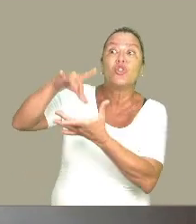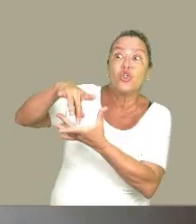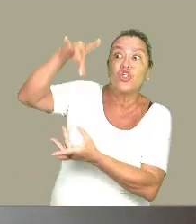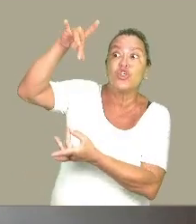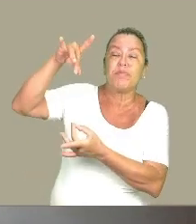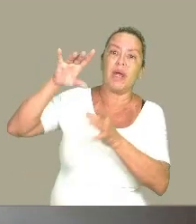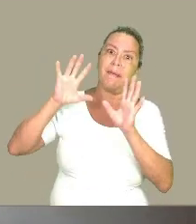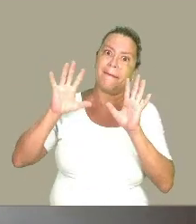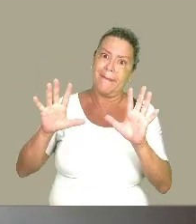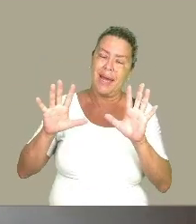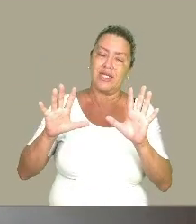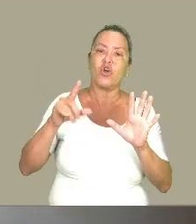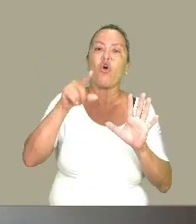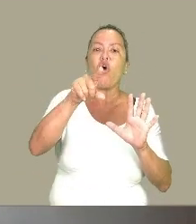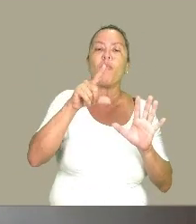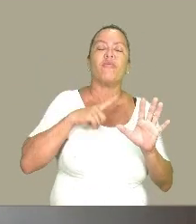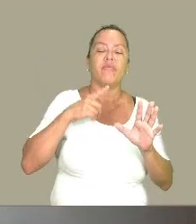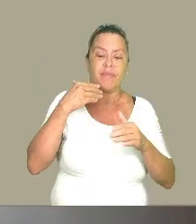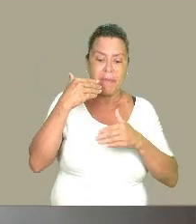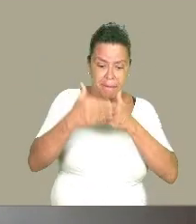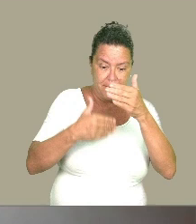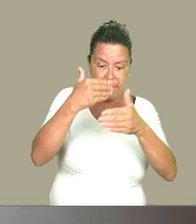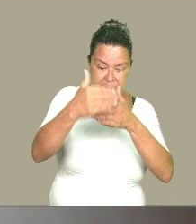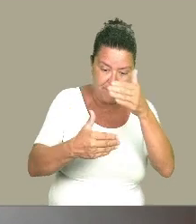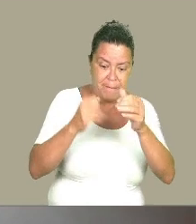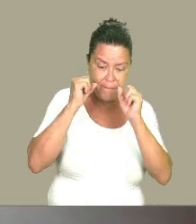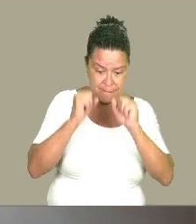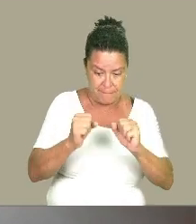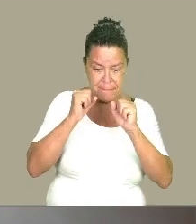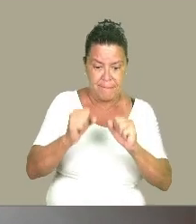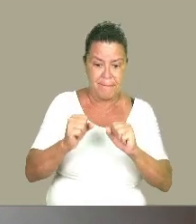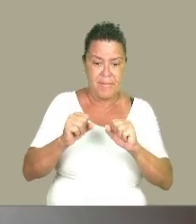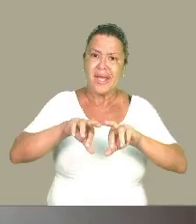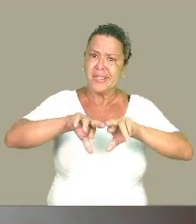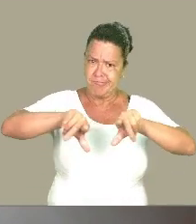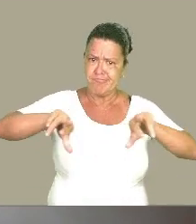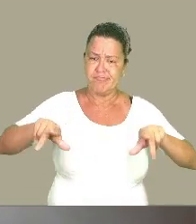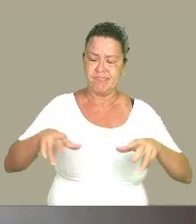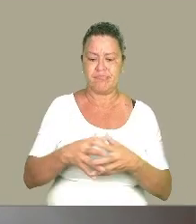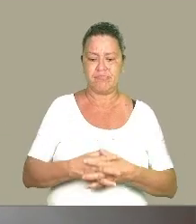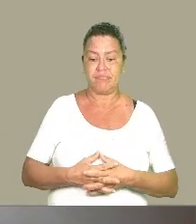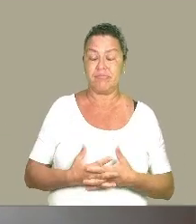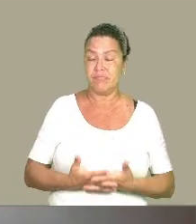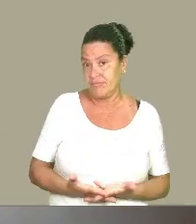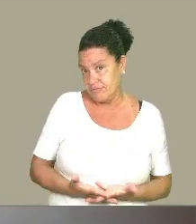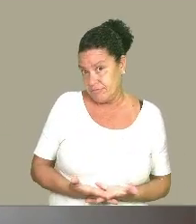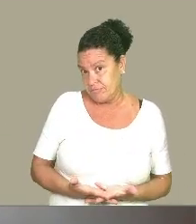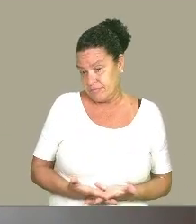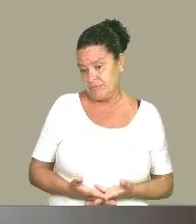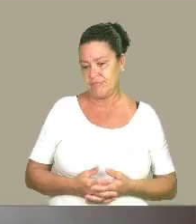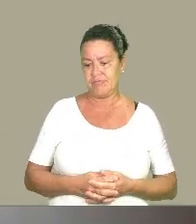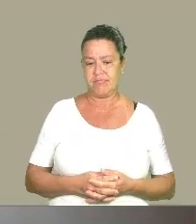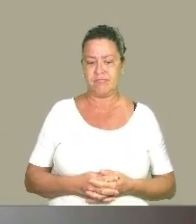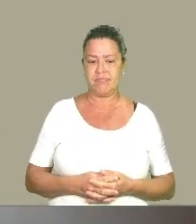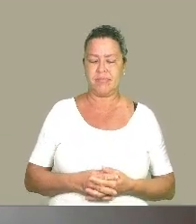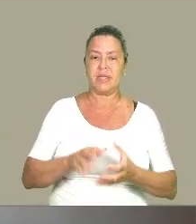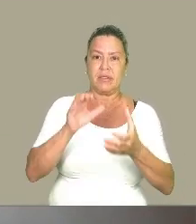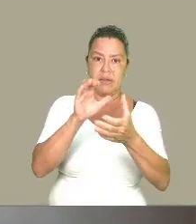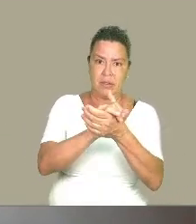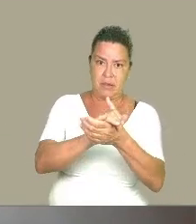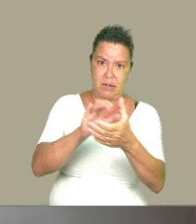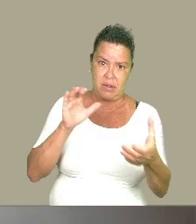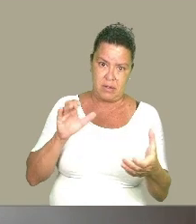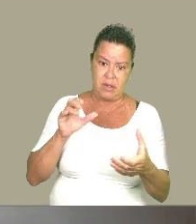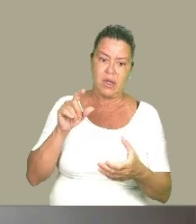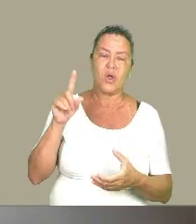As formas como nós vamos progredir podem ser de inúmeras maneiras. Portanto, a separação, ela